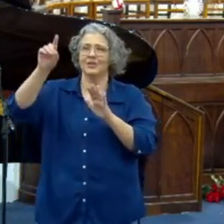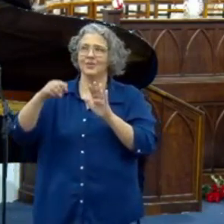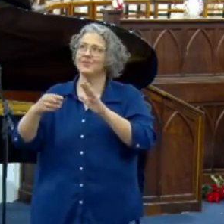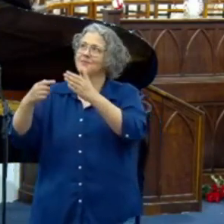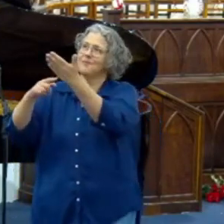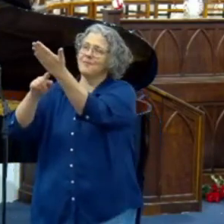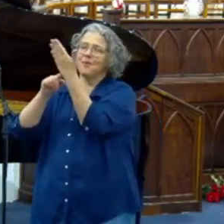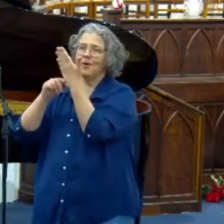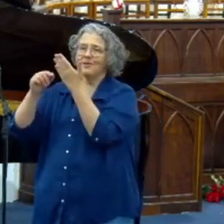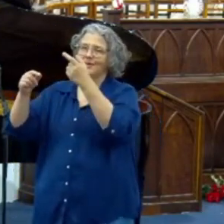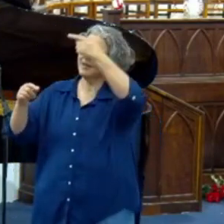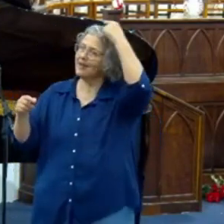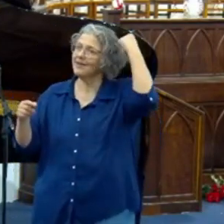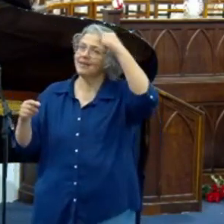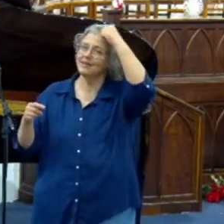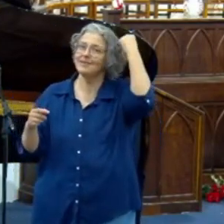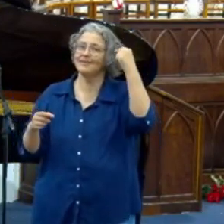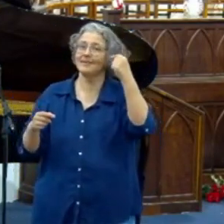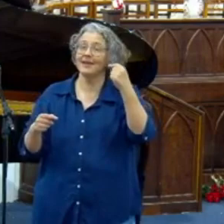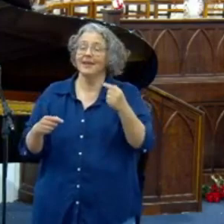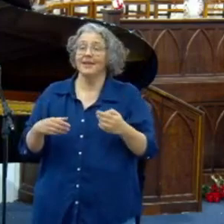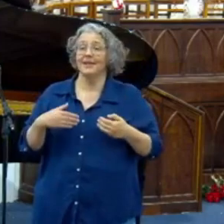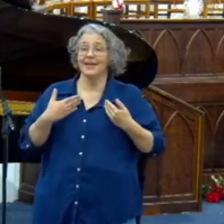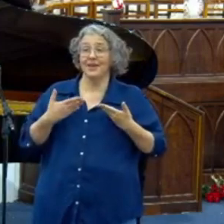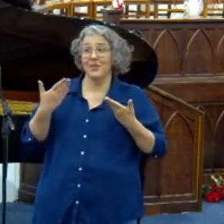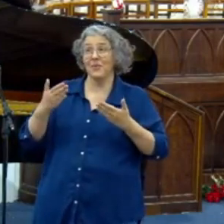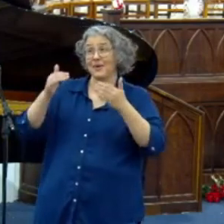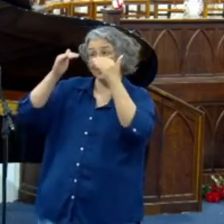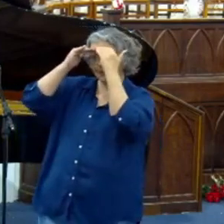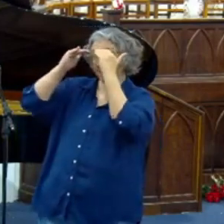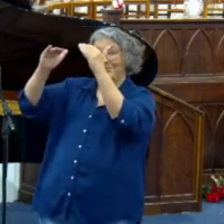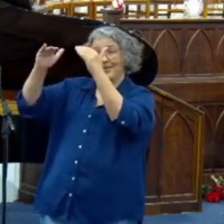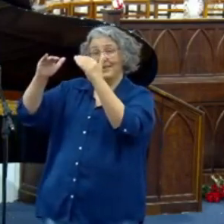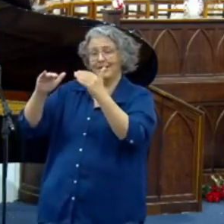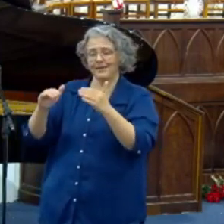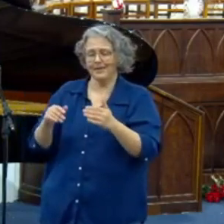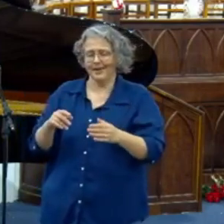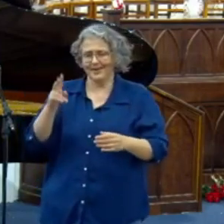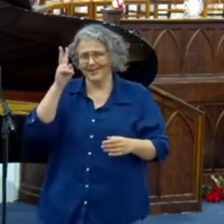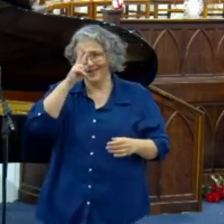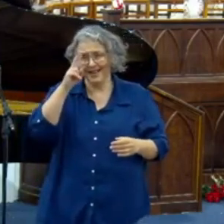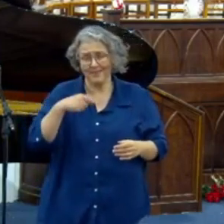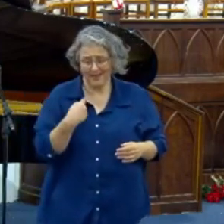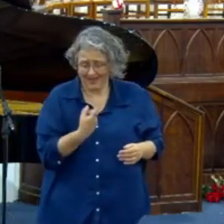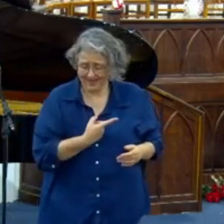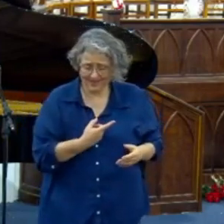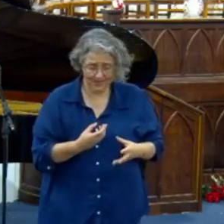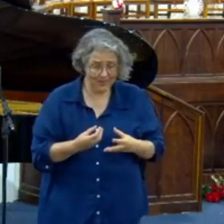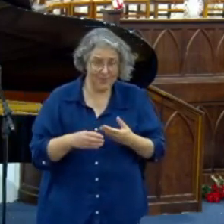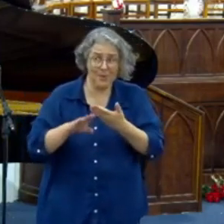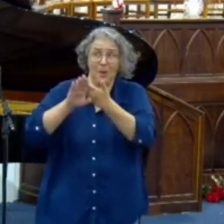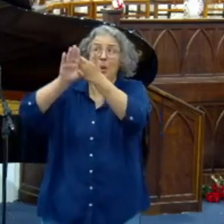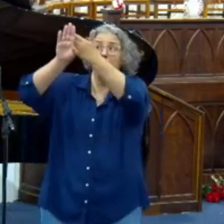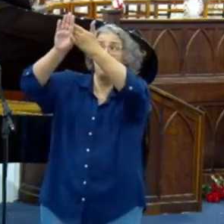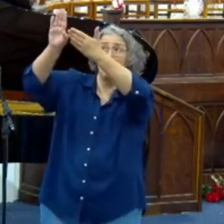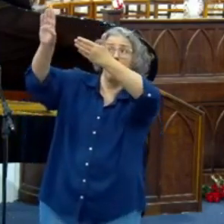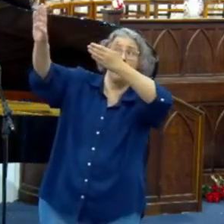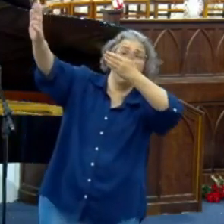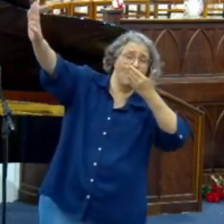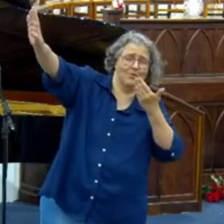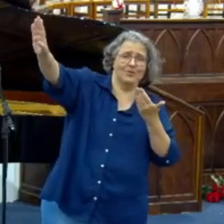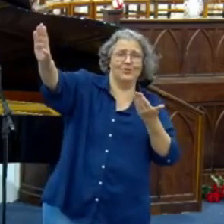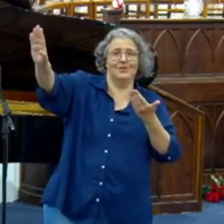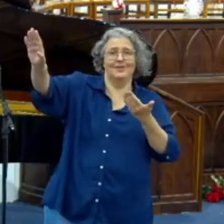enquanto obedecemos, percebemos quão longe estamos da sua perfeição. A lei nos leva a Cristo, pois só Ele